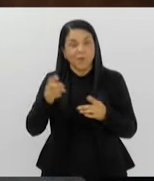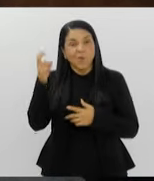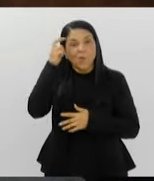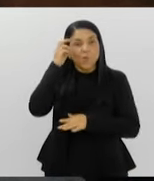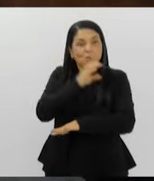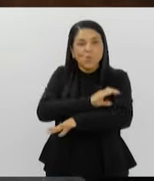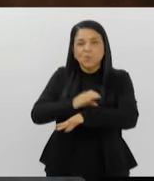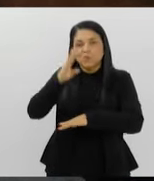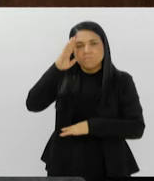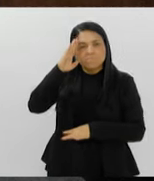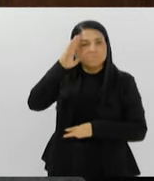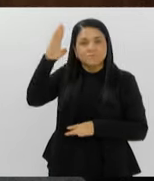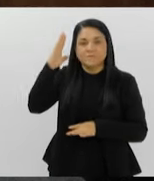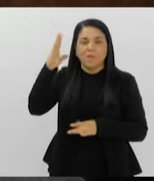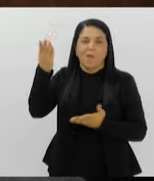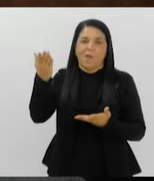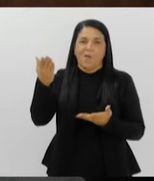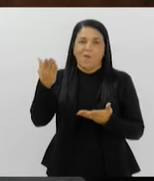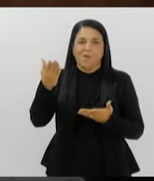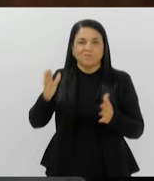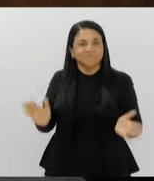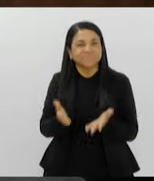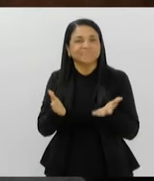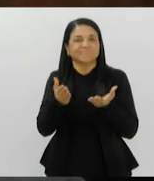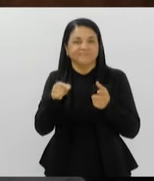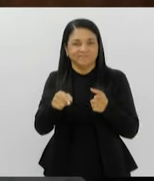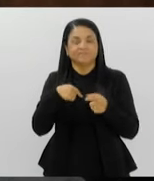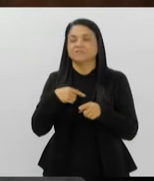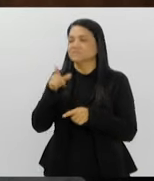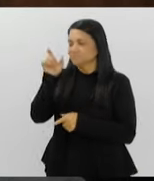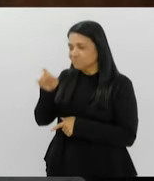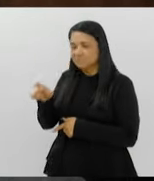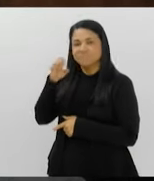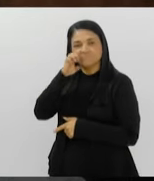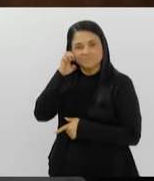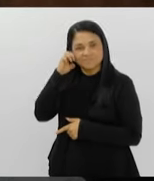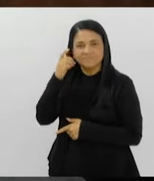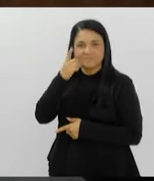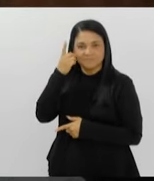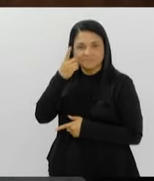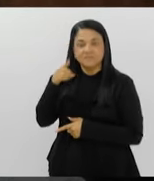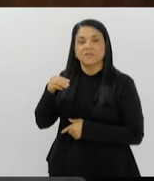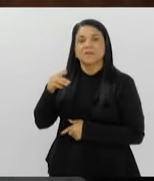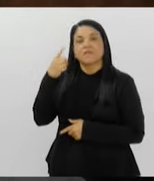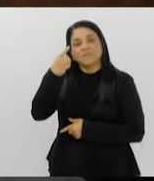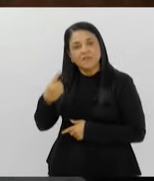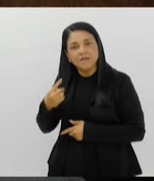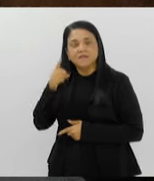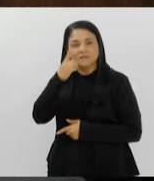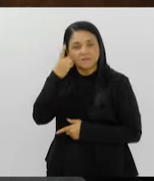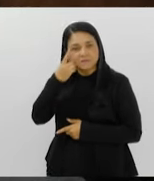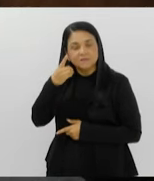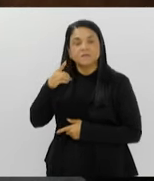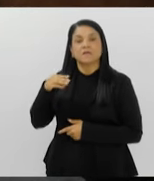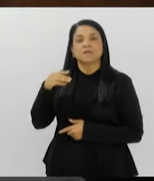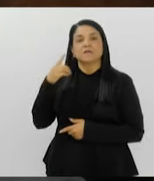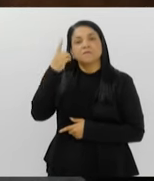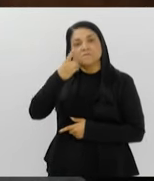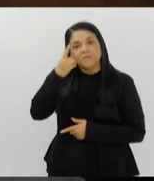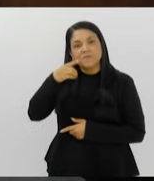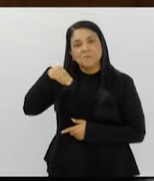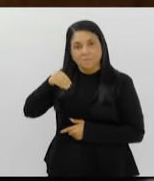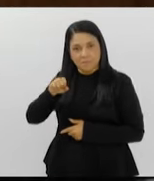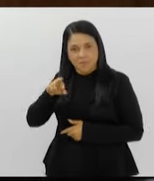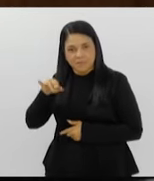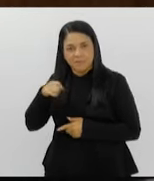caminhos para isso. Tanto Vossa Excelência quanto a deputada Dani, deputada Marina do MST, sempre batalham por essa linha. Estão